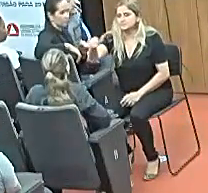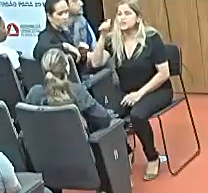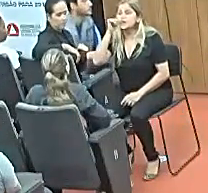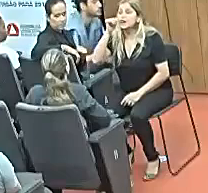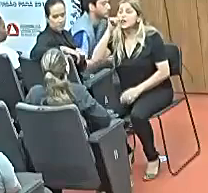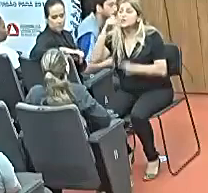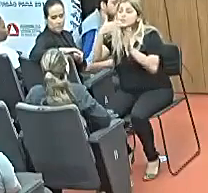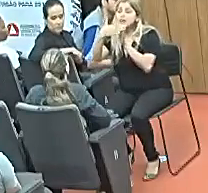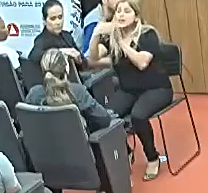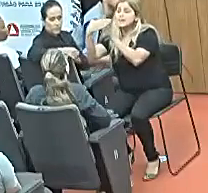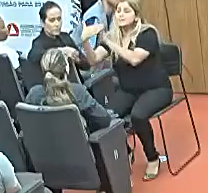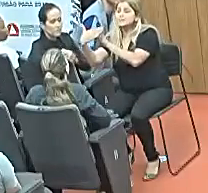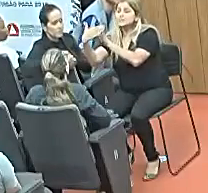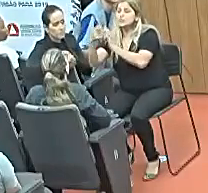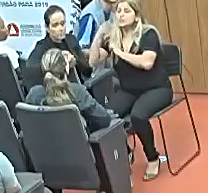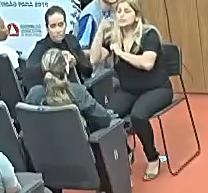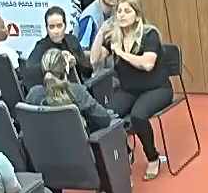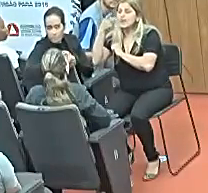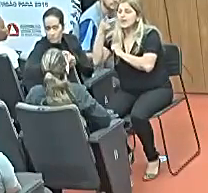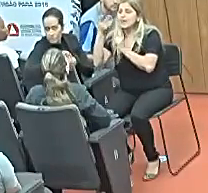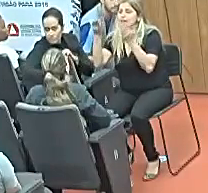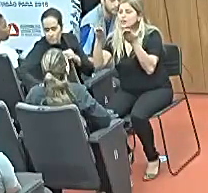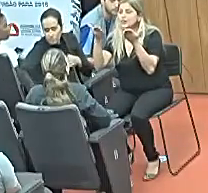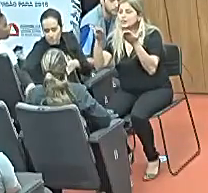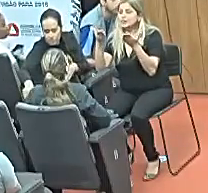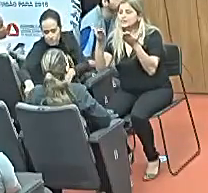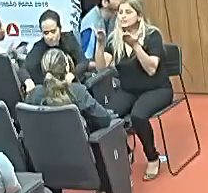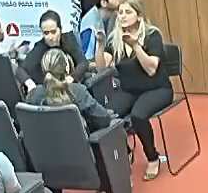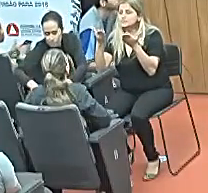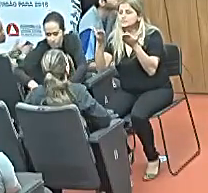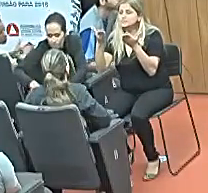tá como relatora também o do